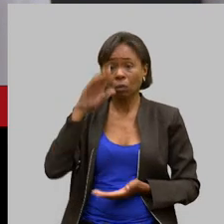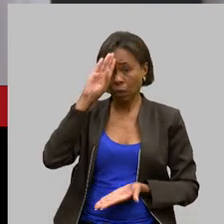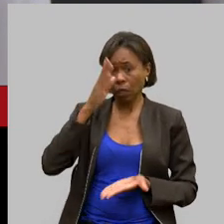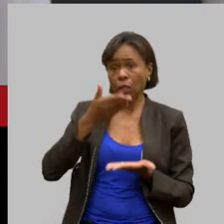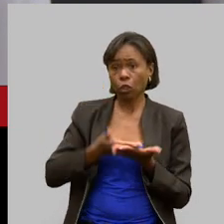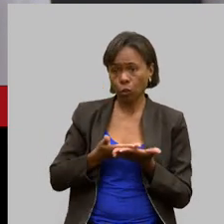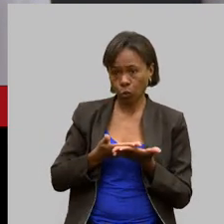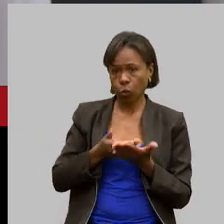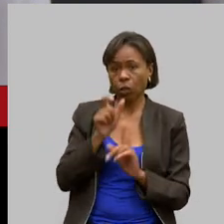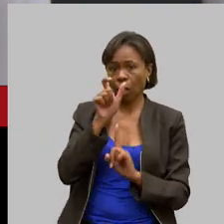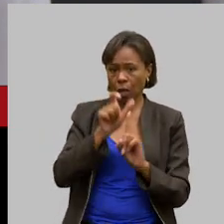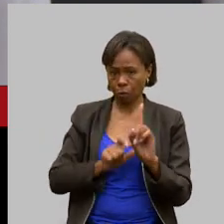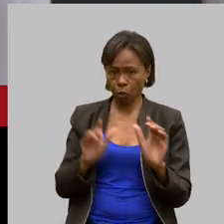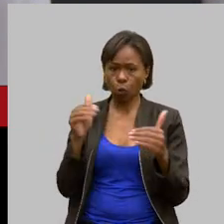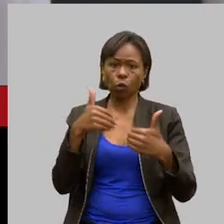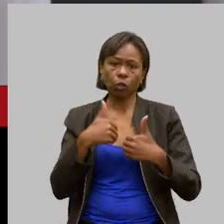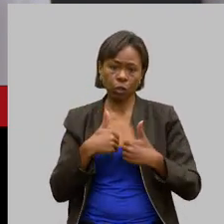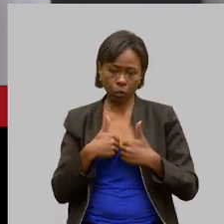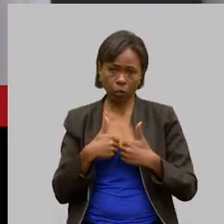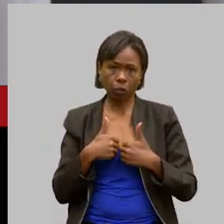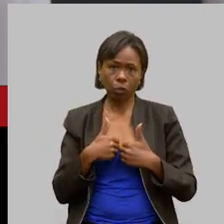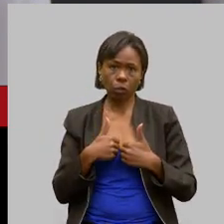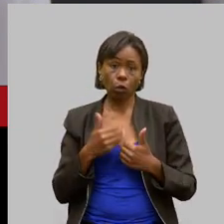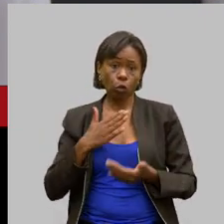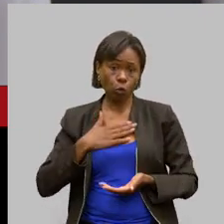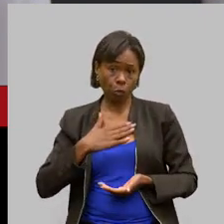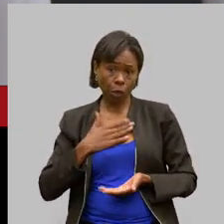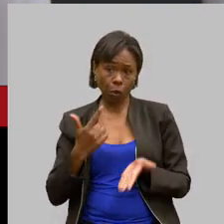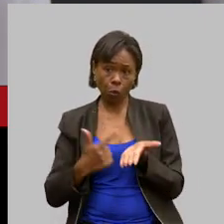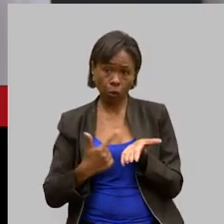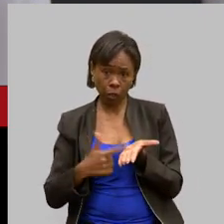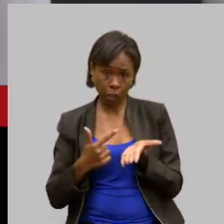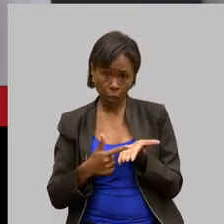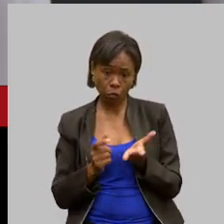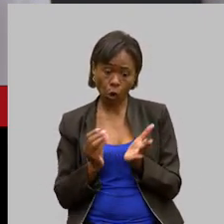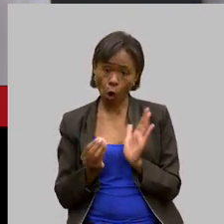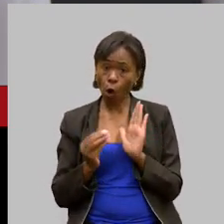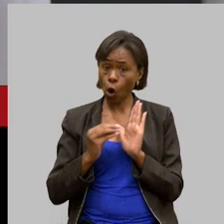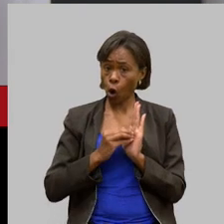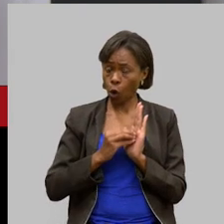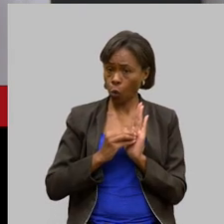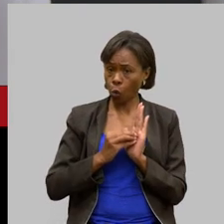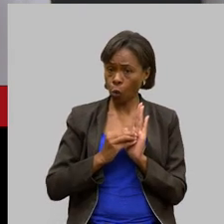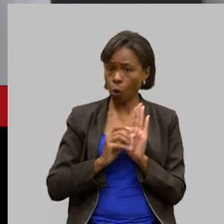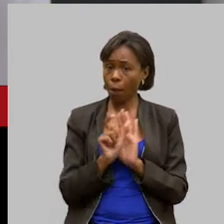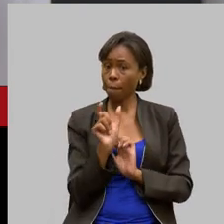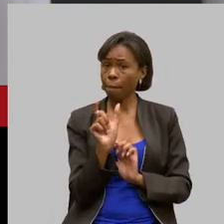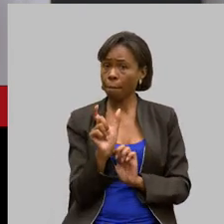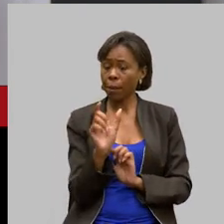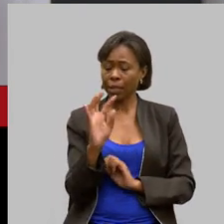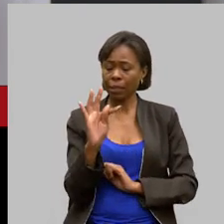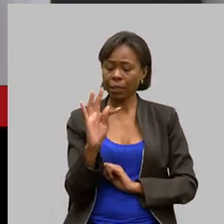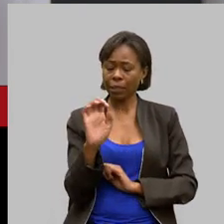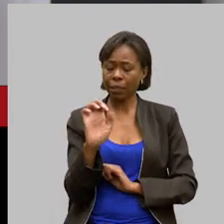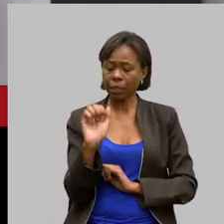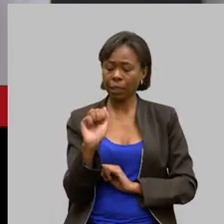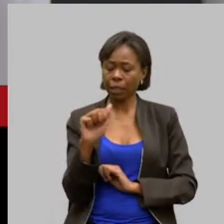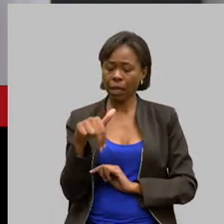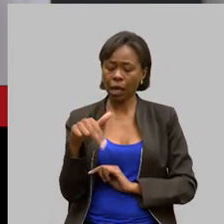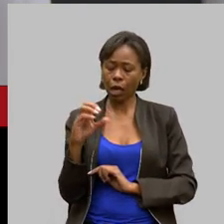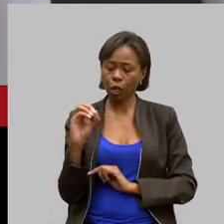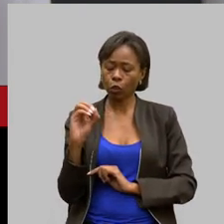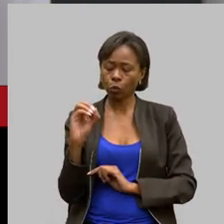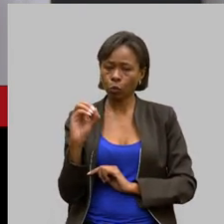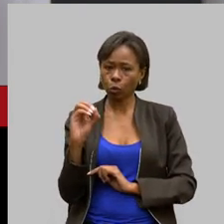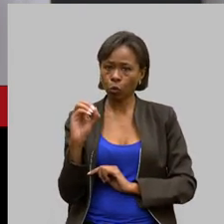criei vários neologismos no meu livro não tô chamando de autista eu tô chamando de teano transtorno de